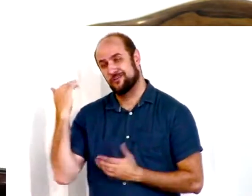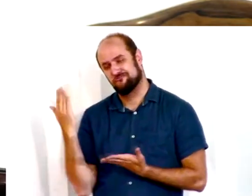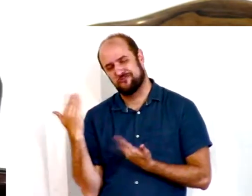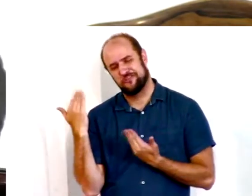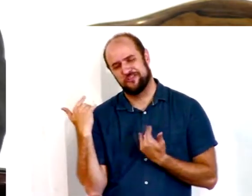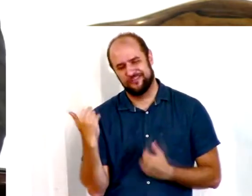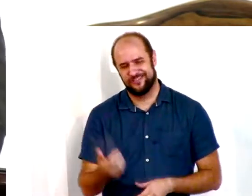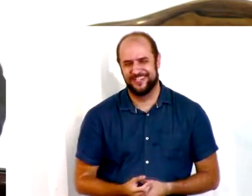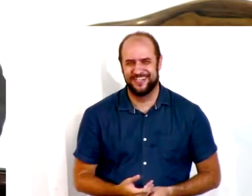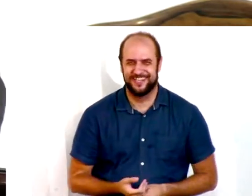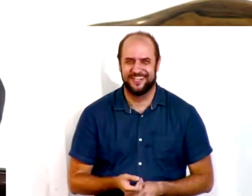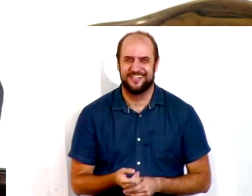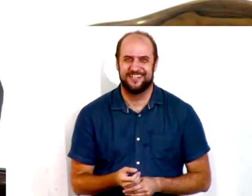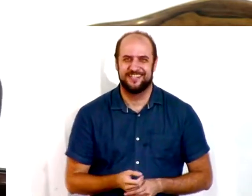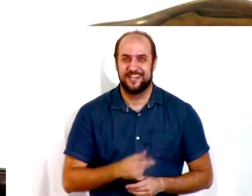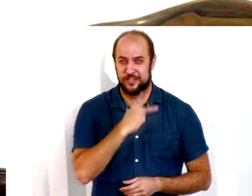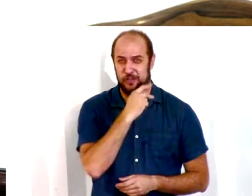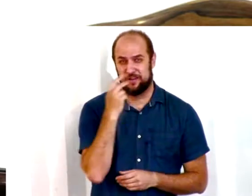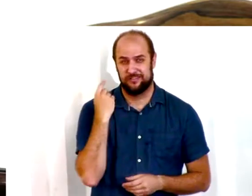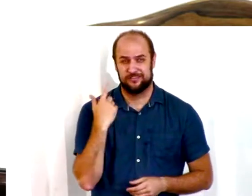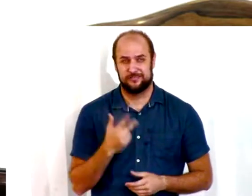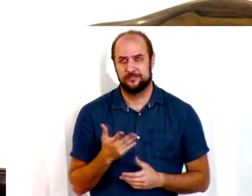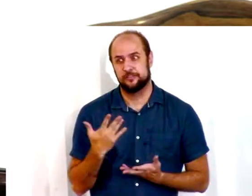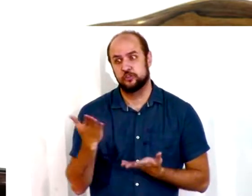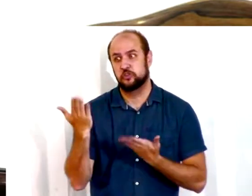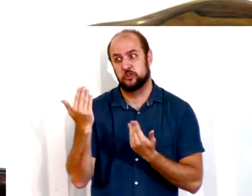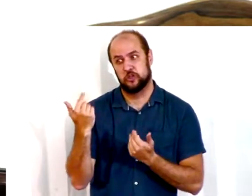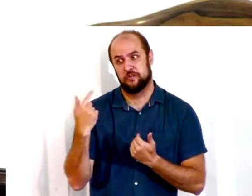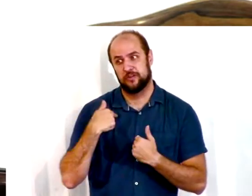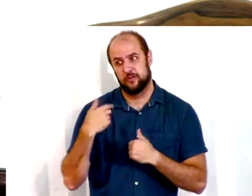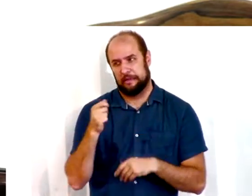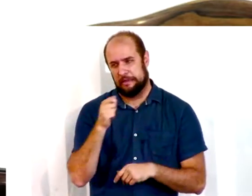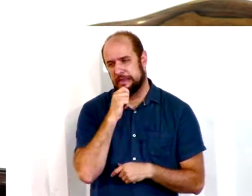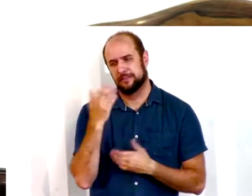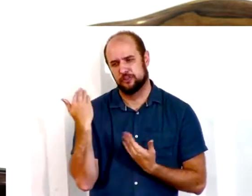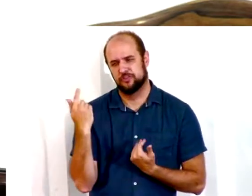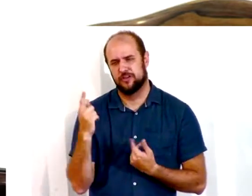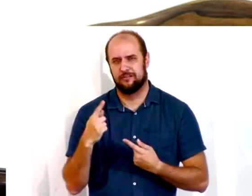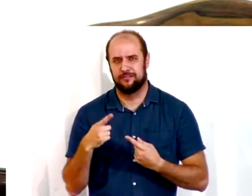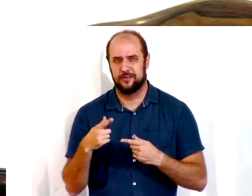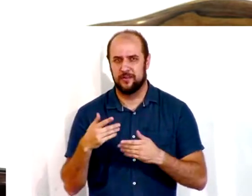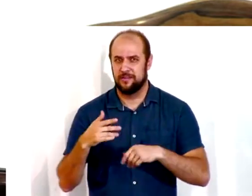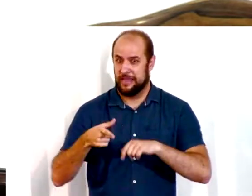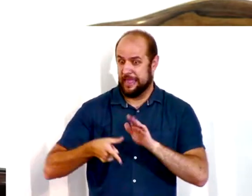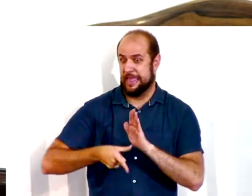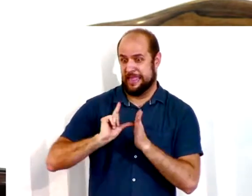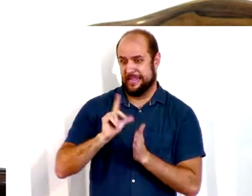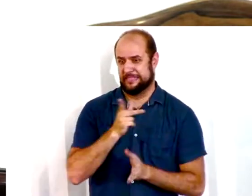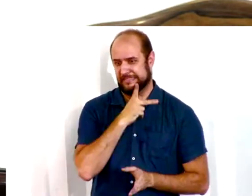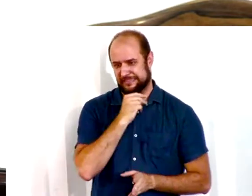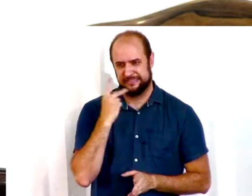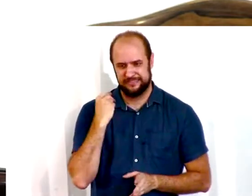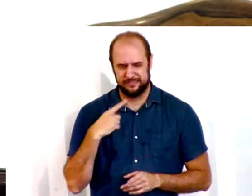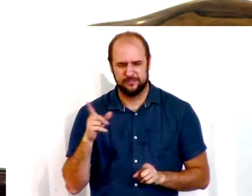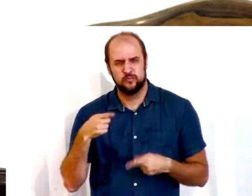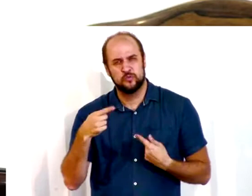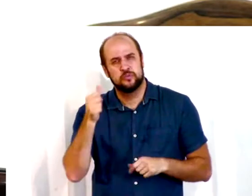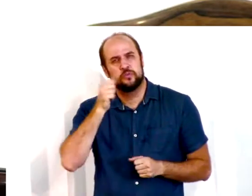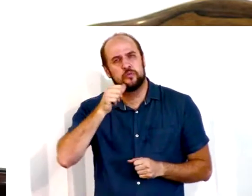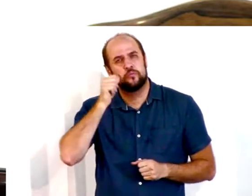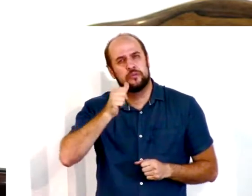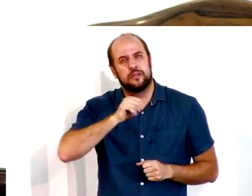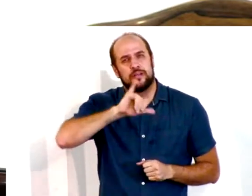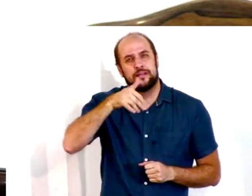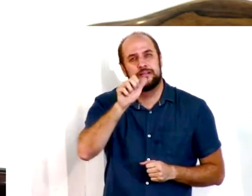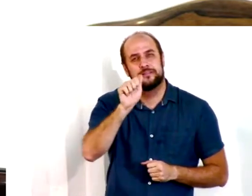mais adolescente, não vou falar jovem porque ainda sou jovem, né? Adolescente, quando ouvia uma cantora